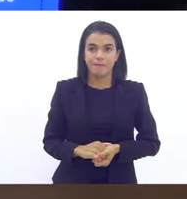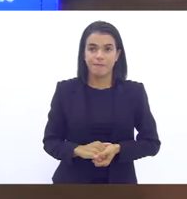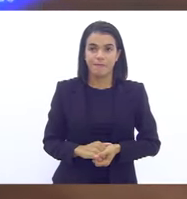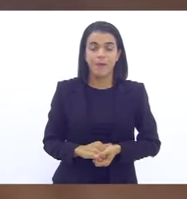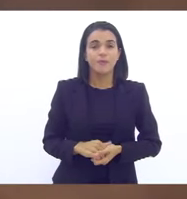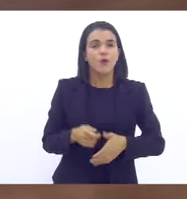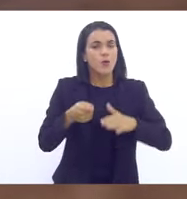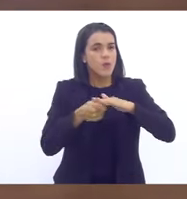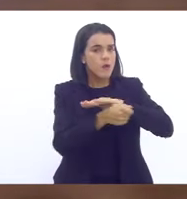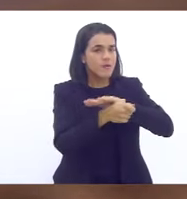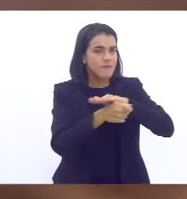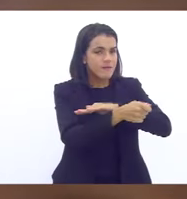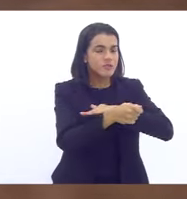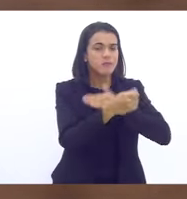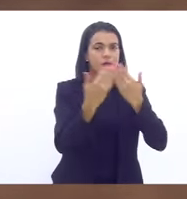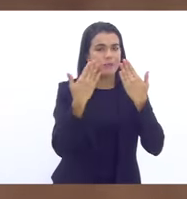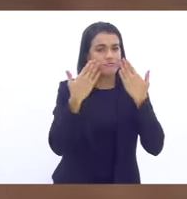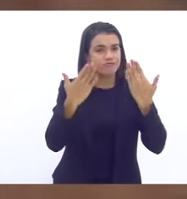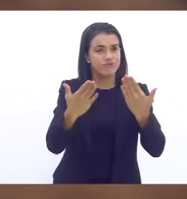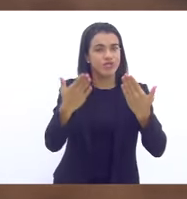Dos investimentos